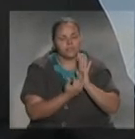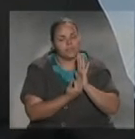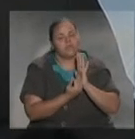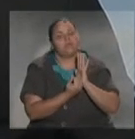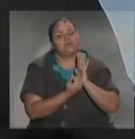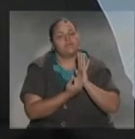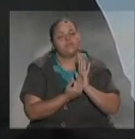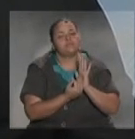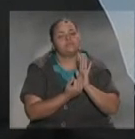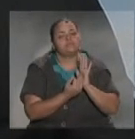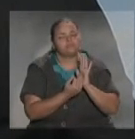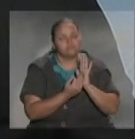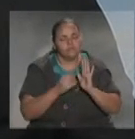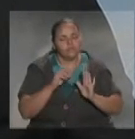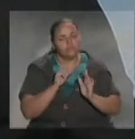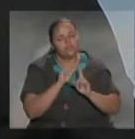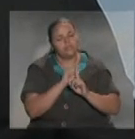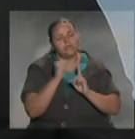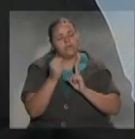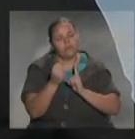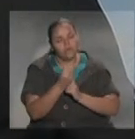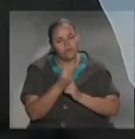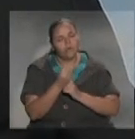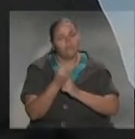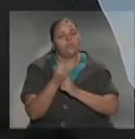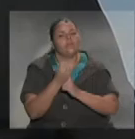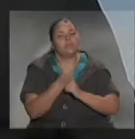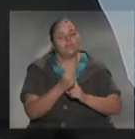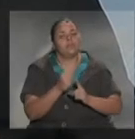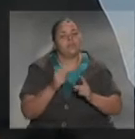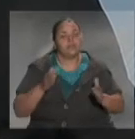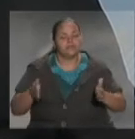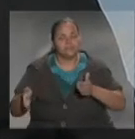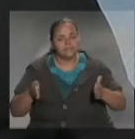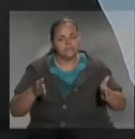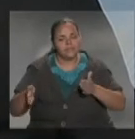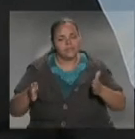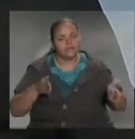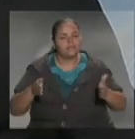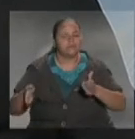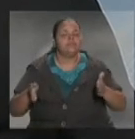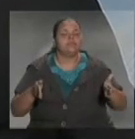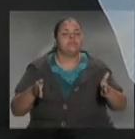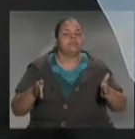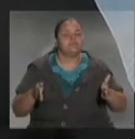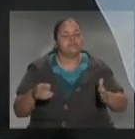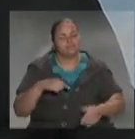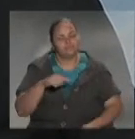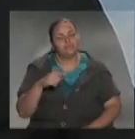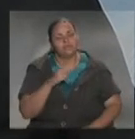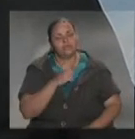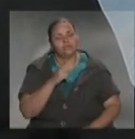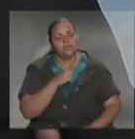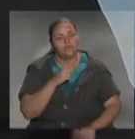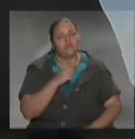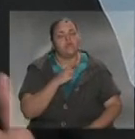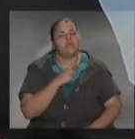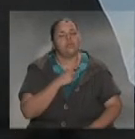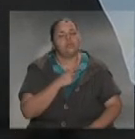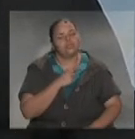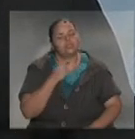de sustentabilidade sobre viés social, né, a acessibilidade, nós